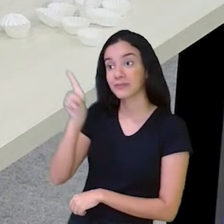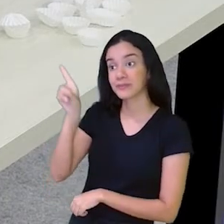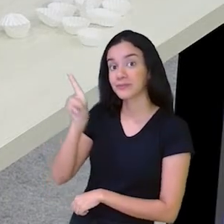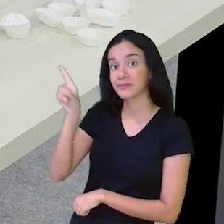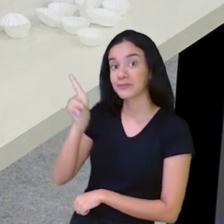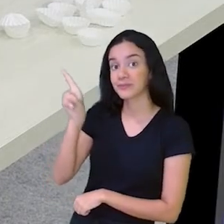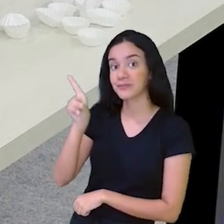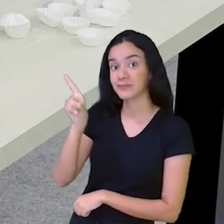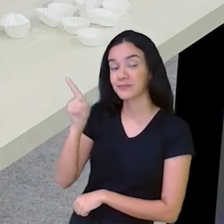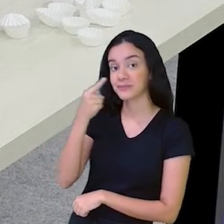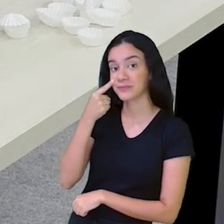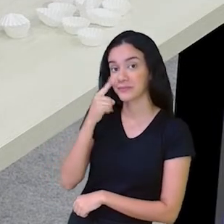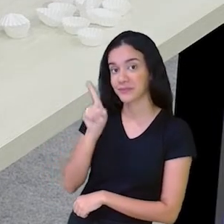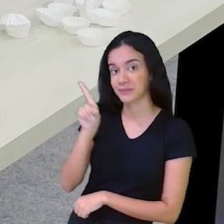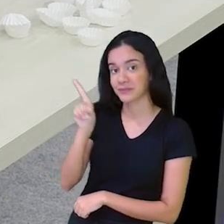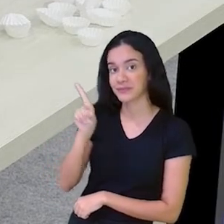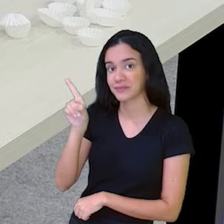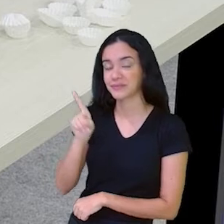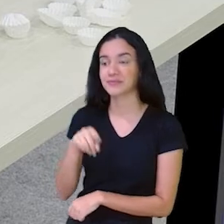Quanto mais você